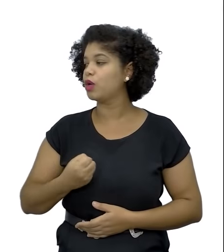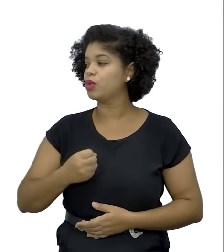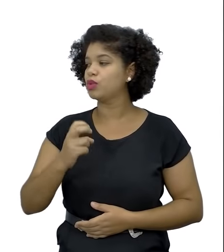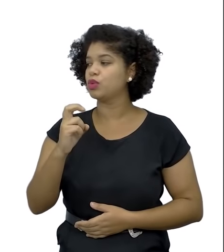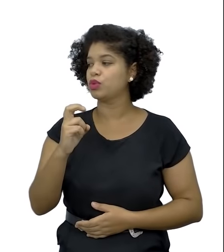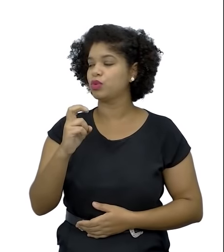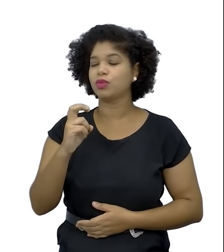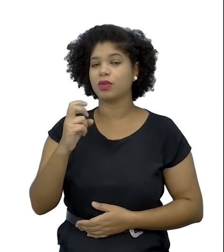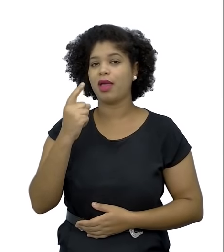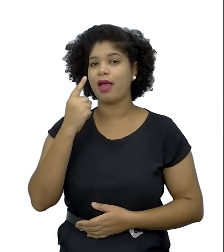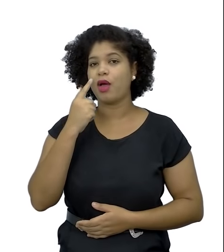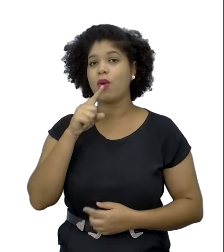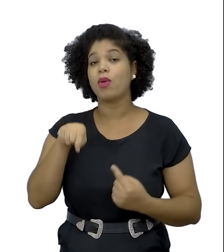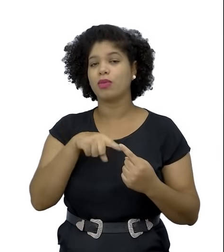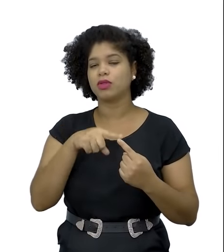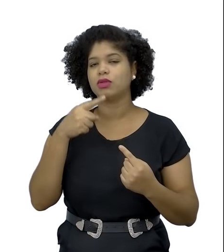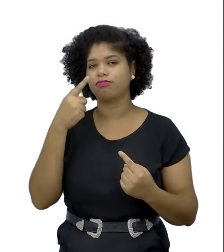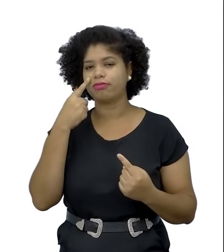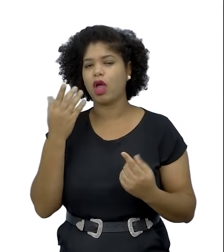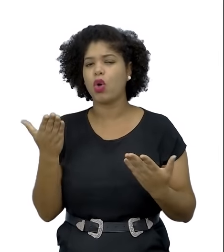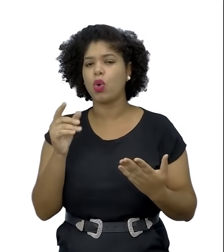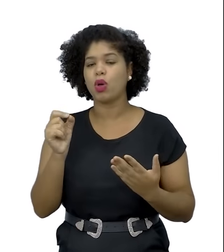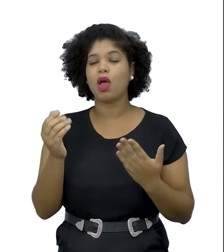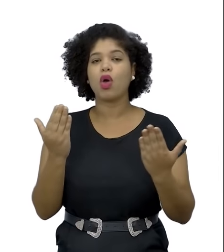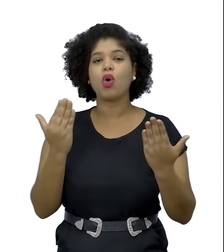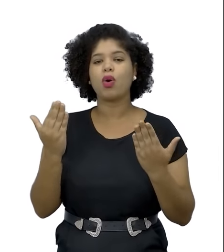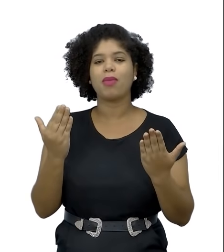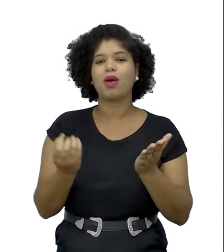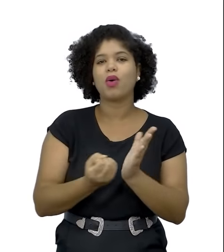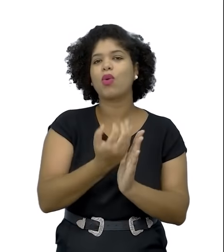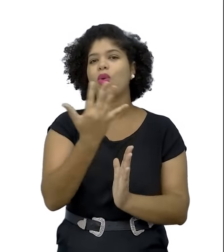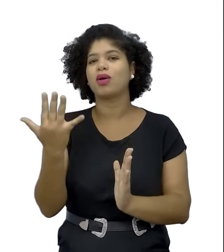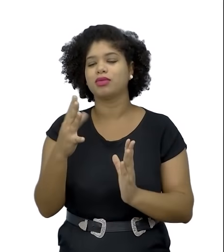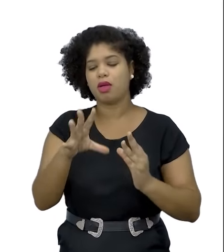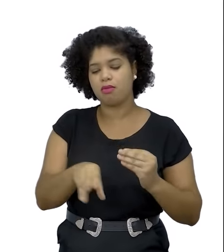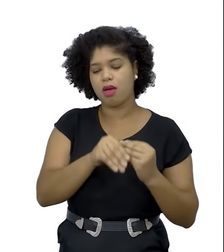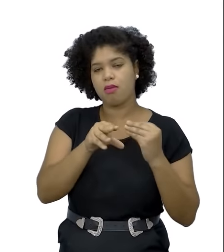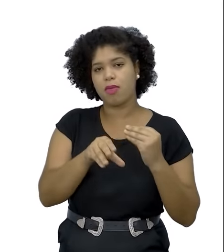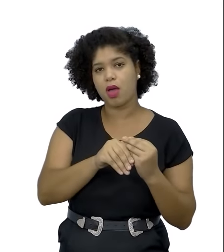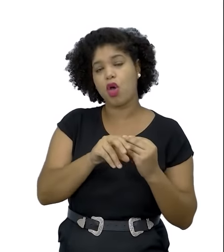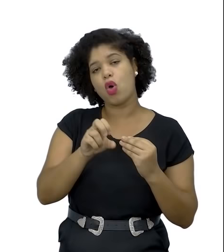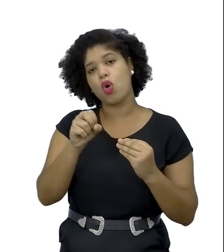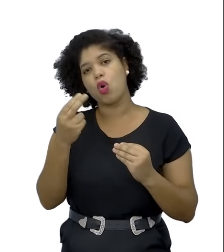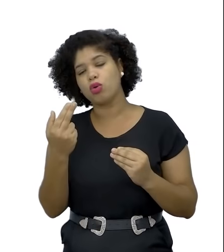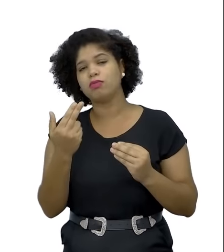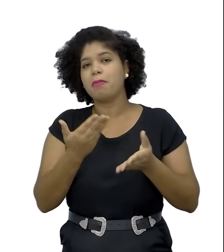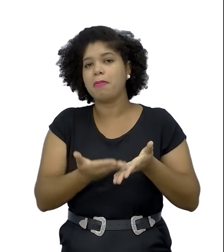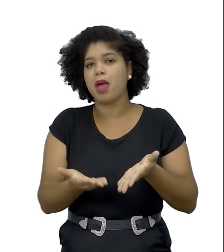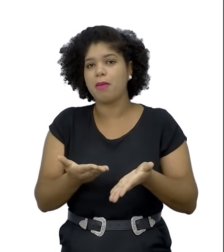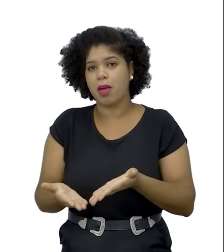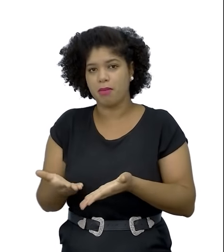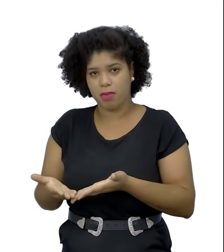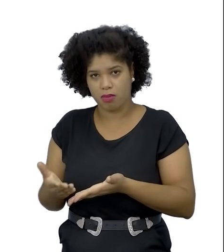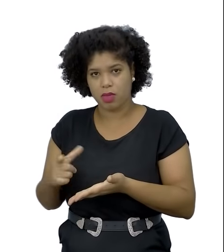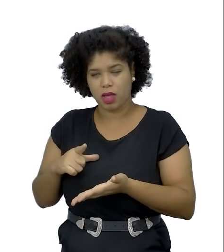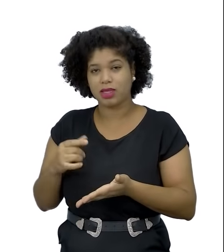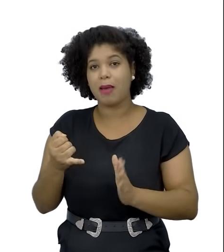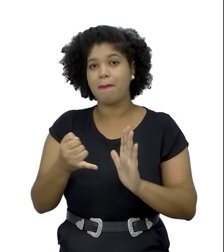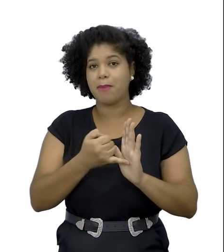ideia é comparar para se descobrir o quanto a mais ou a menos, ou ainda, ao comparar, perceber que